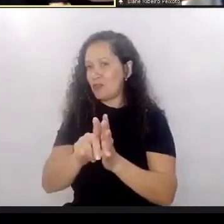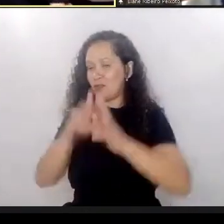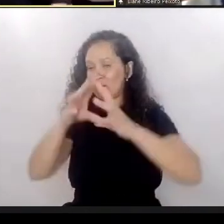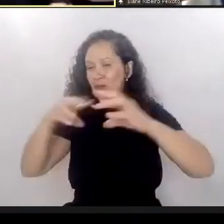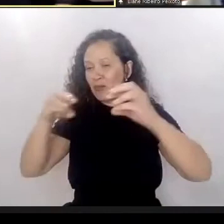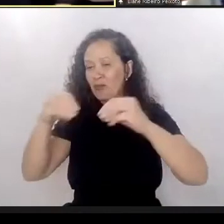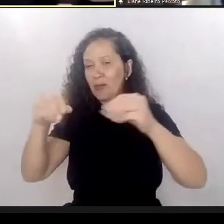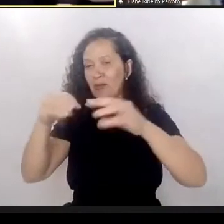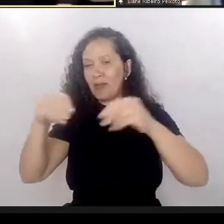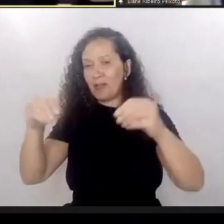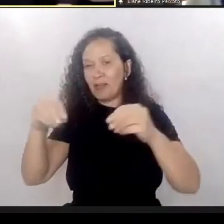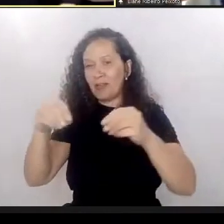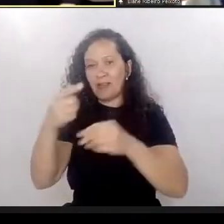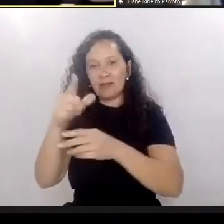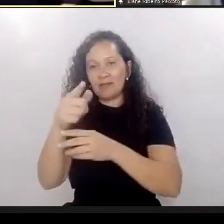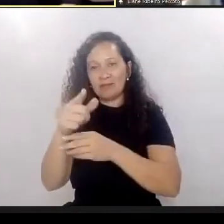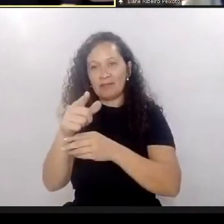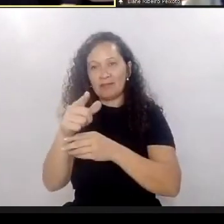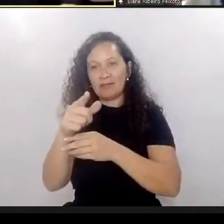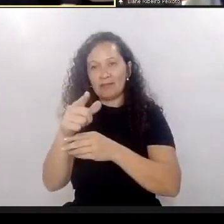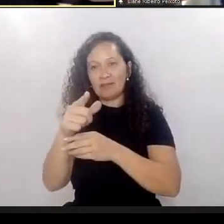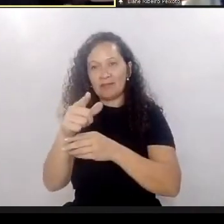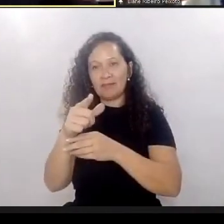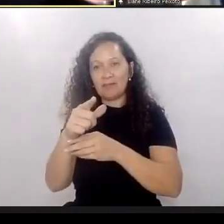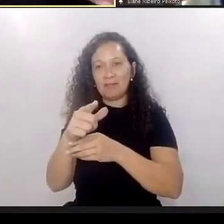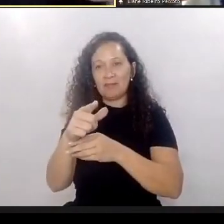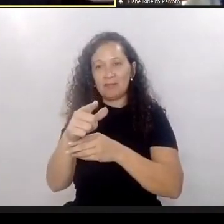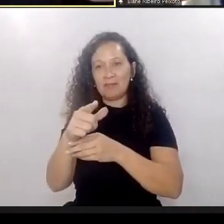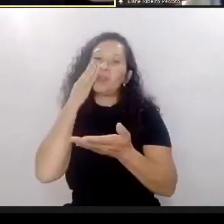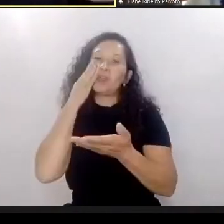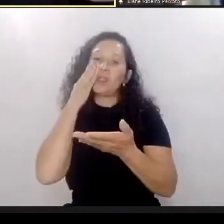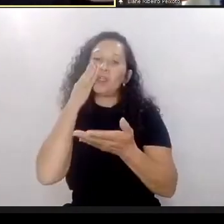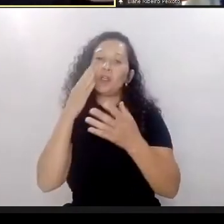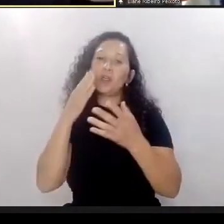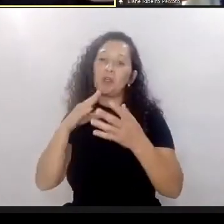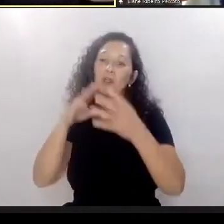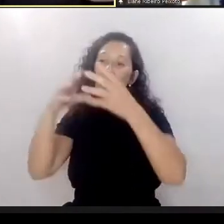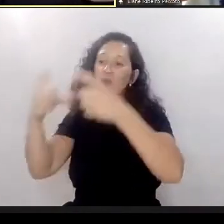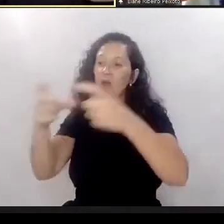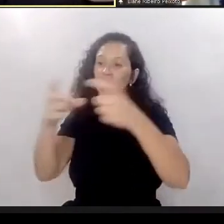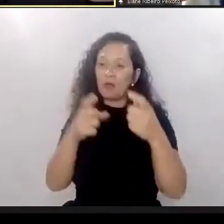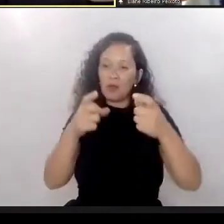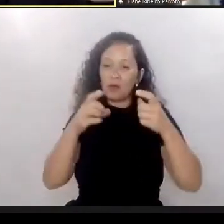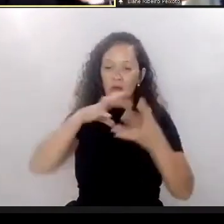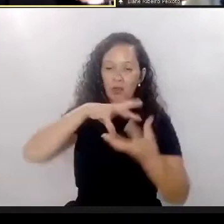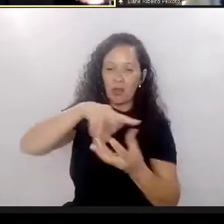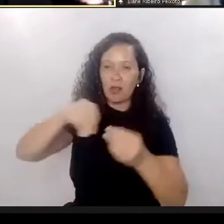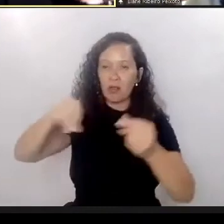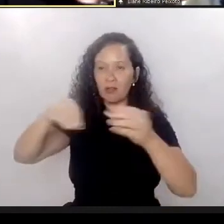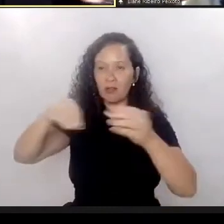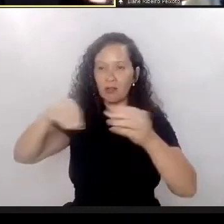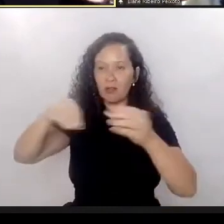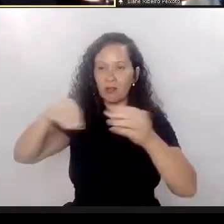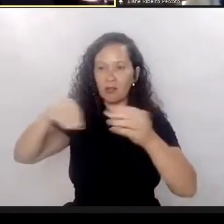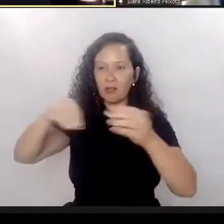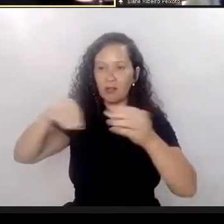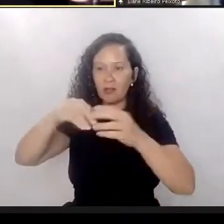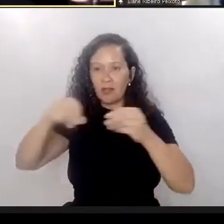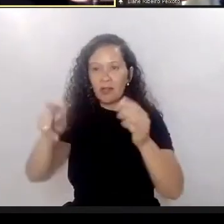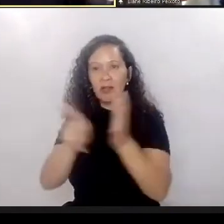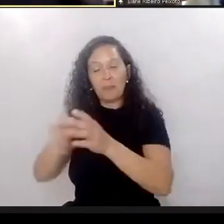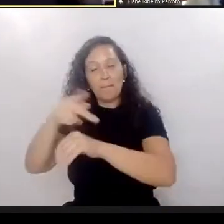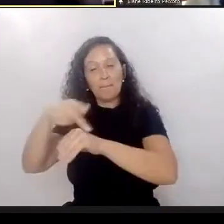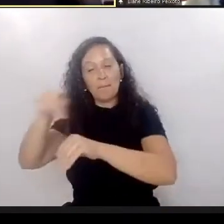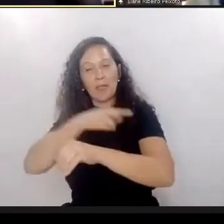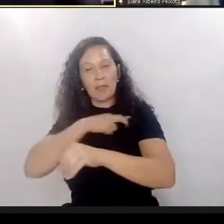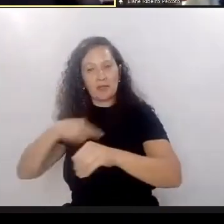besteira, mas até onde eu sei, toda a terra é do Estado. E você tem o direito de explorar ela. Isso é uma maneira. No caso